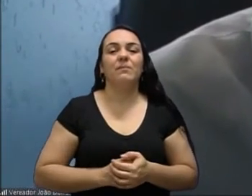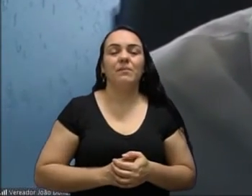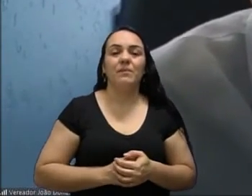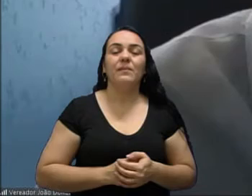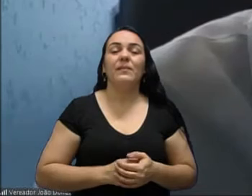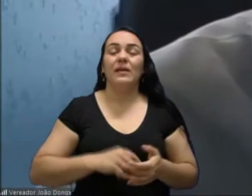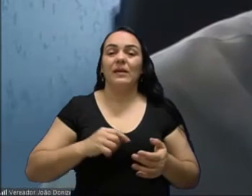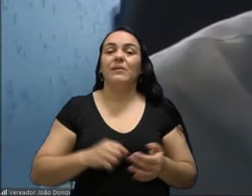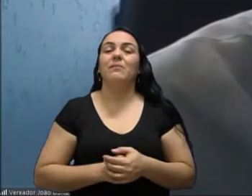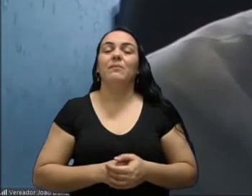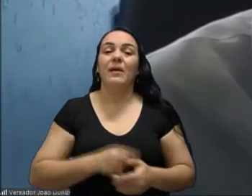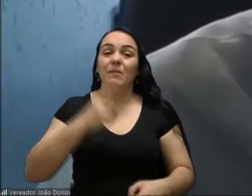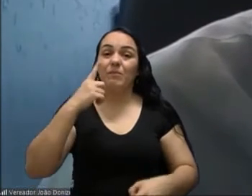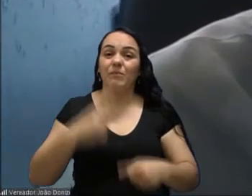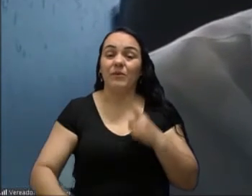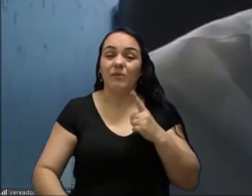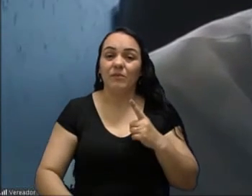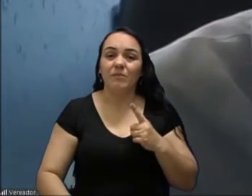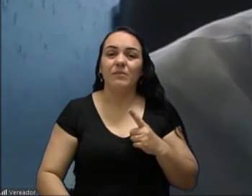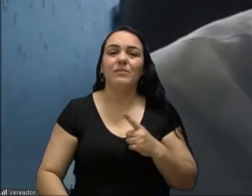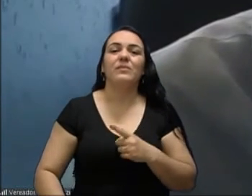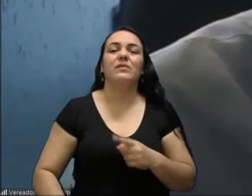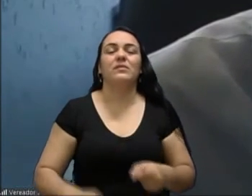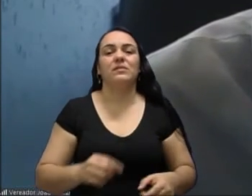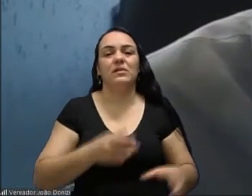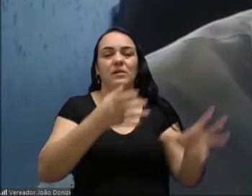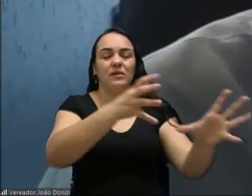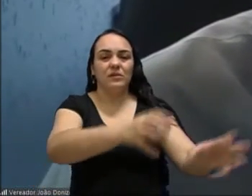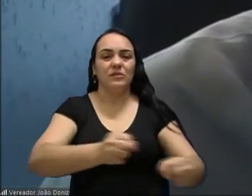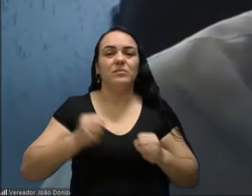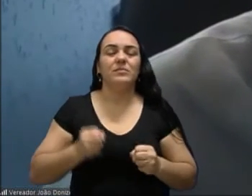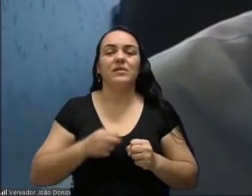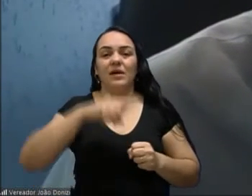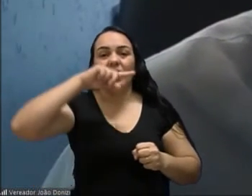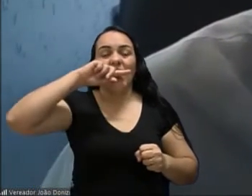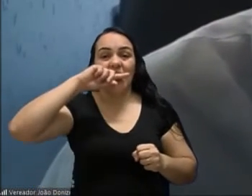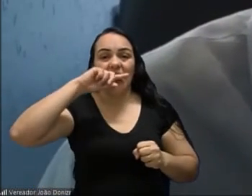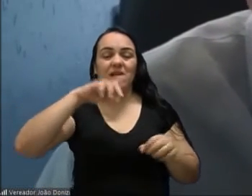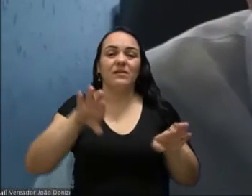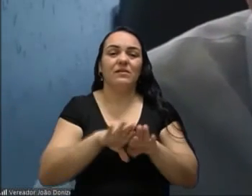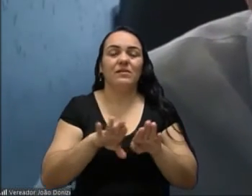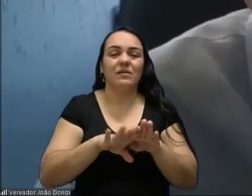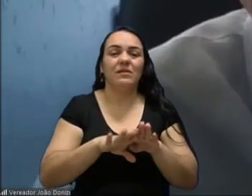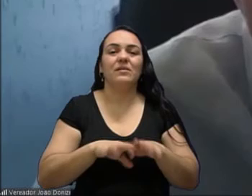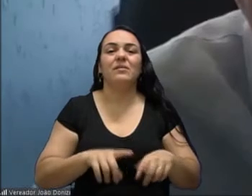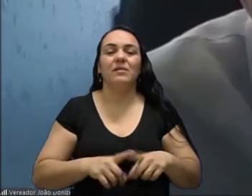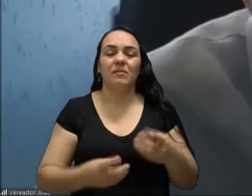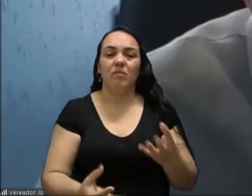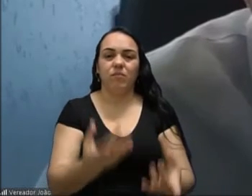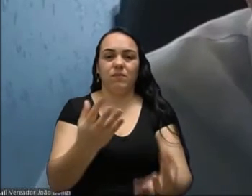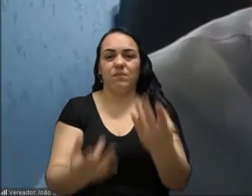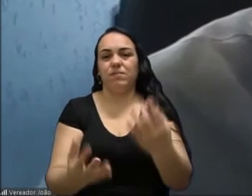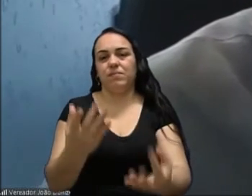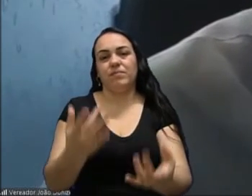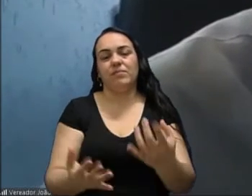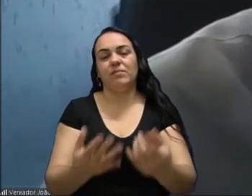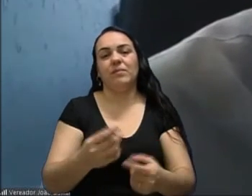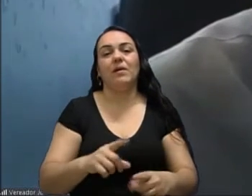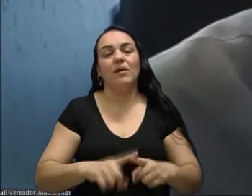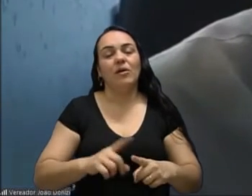proíbe a limpeza da pracolita da cana a limpeza através da queima do